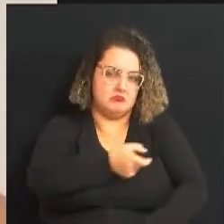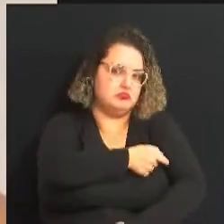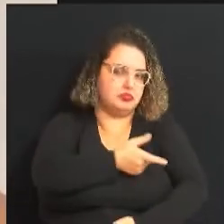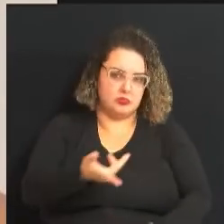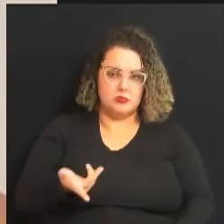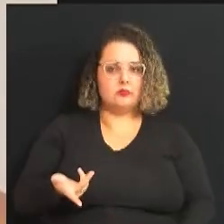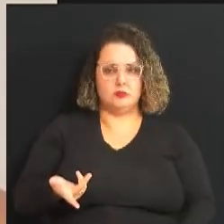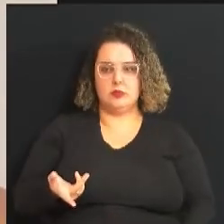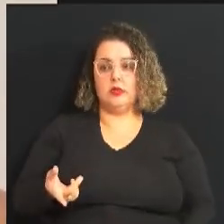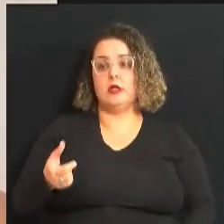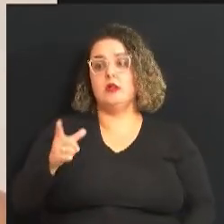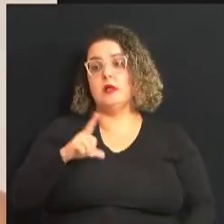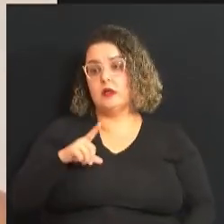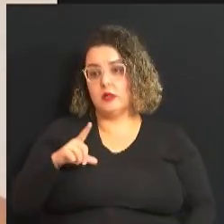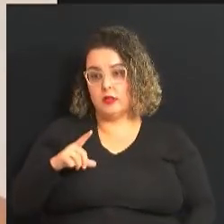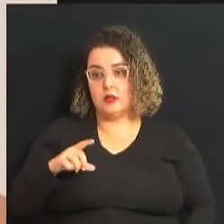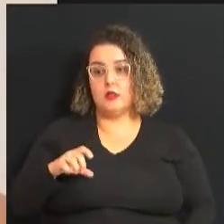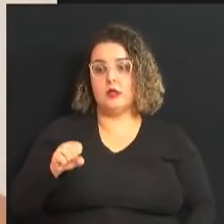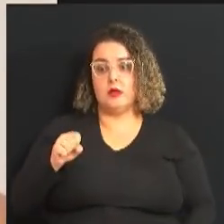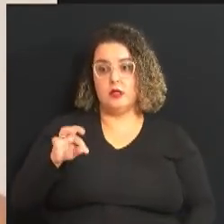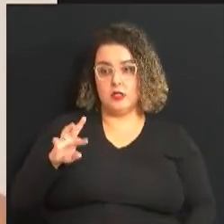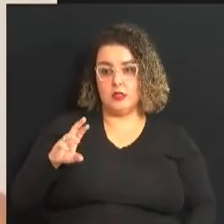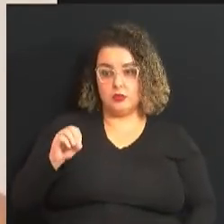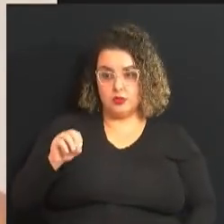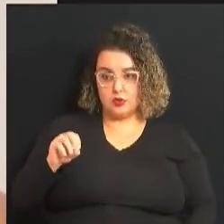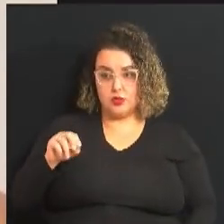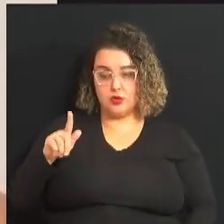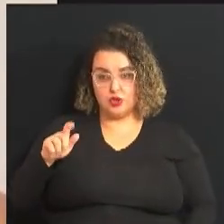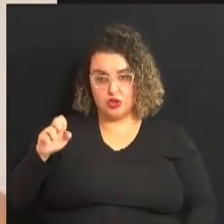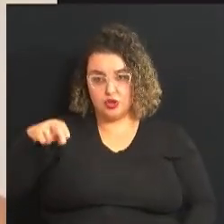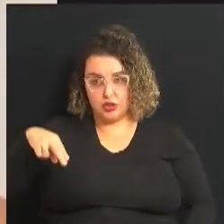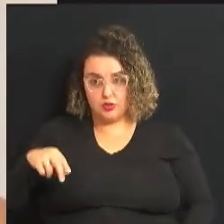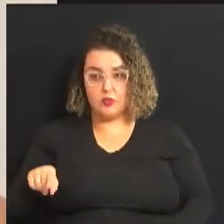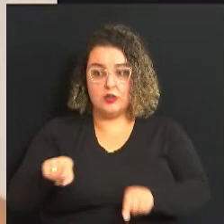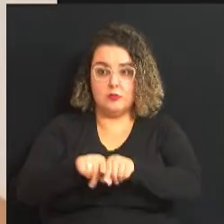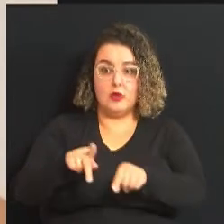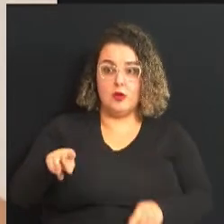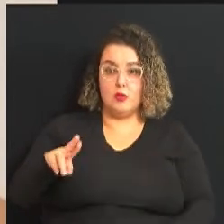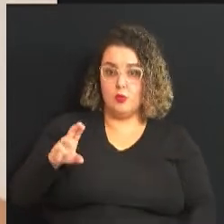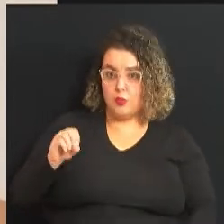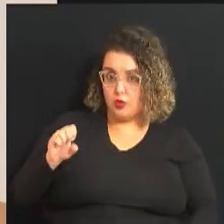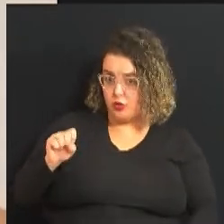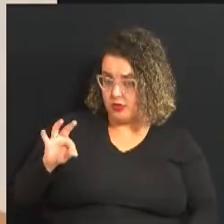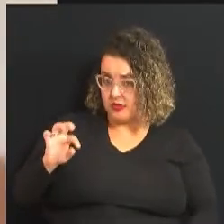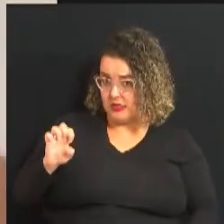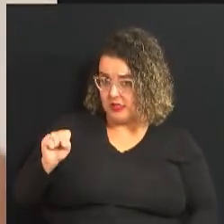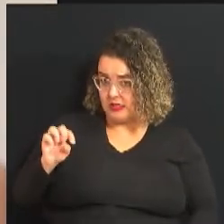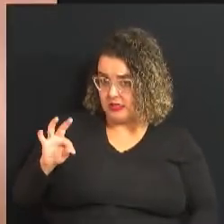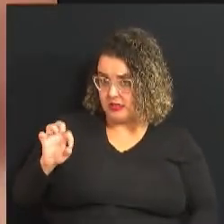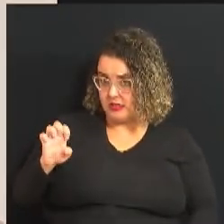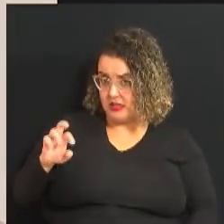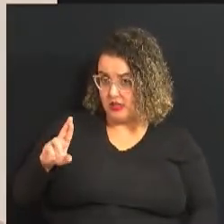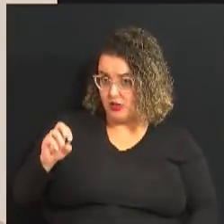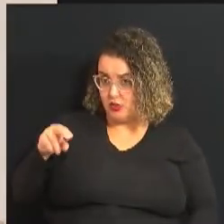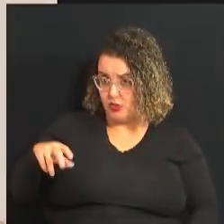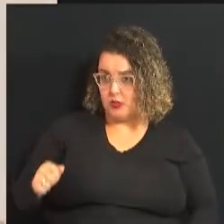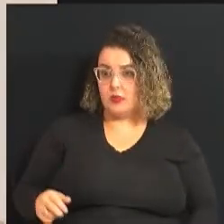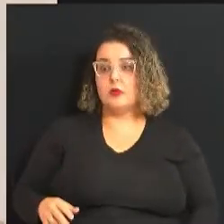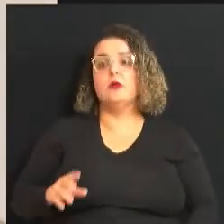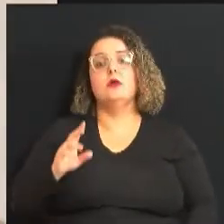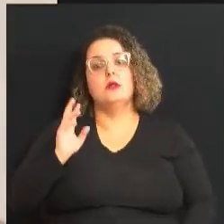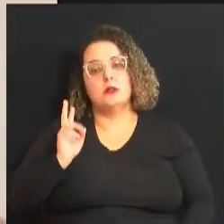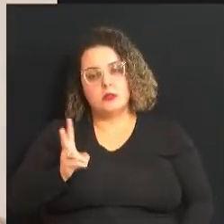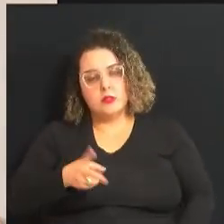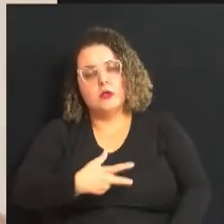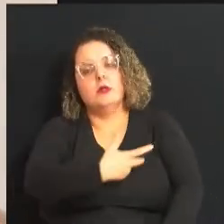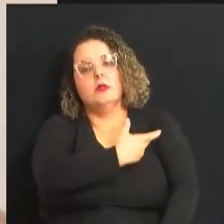também estrogênio com progesterona juntos, que são injetáveis mensais, então a paciente aplica todo mês no mesmo dia.